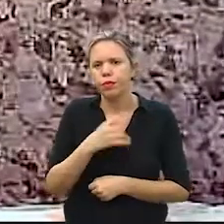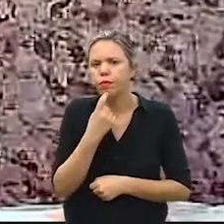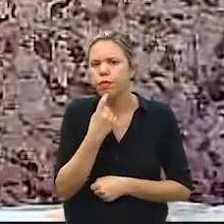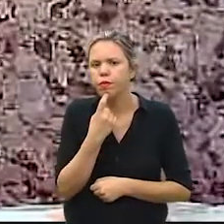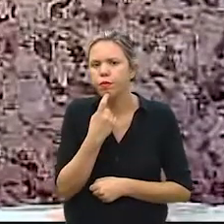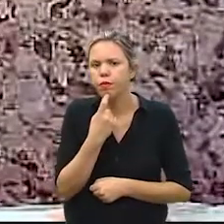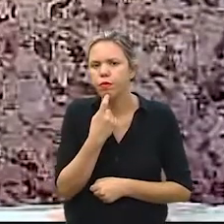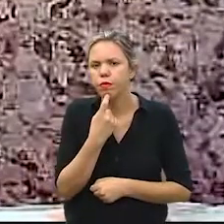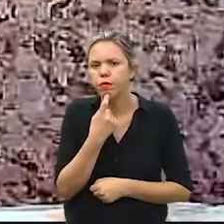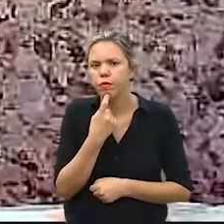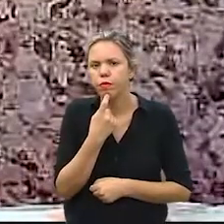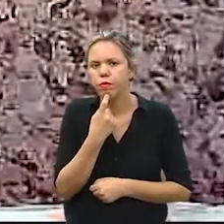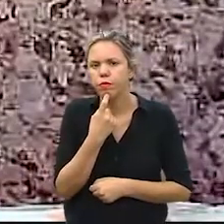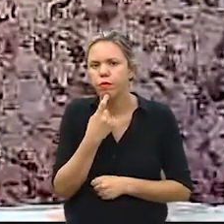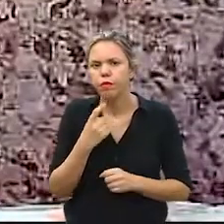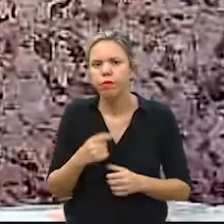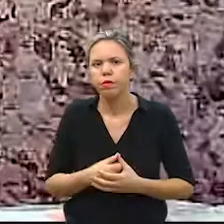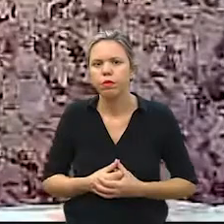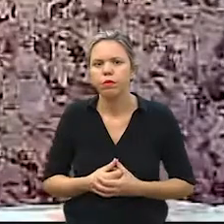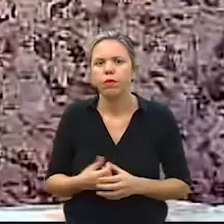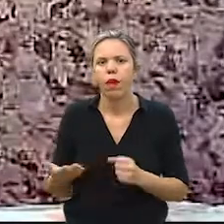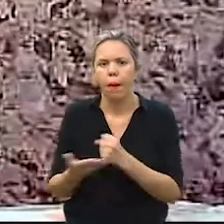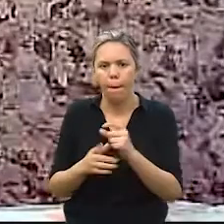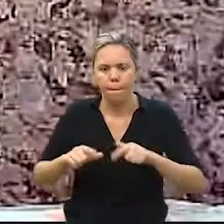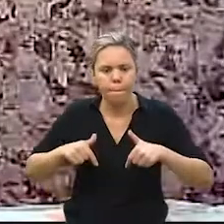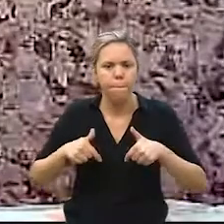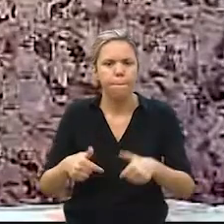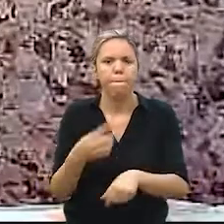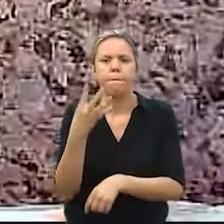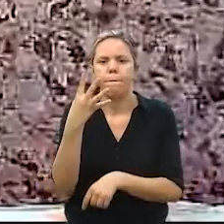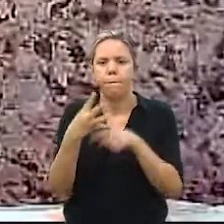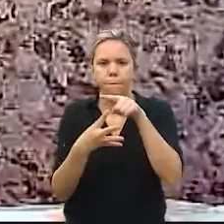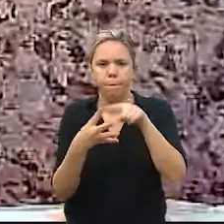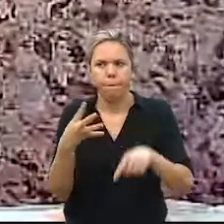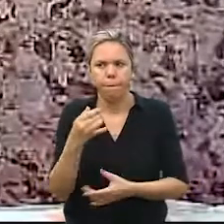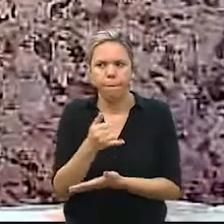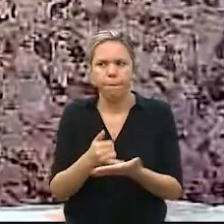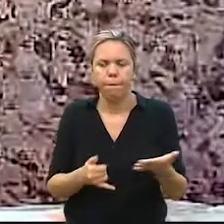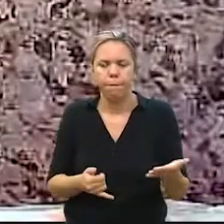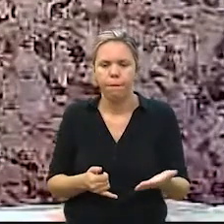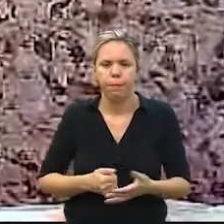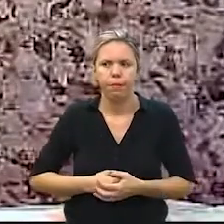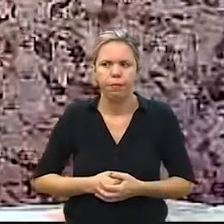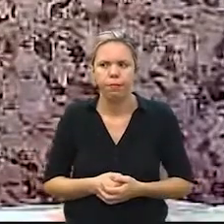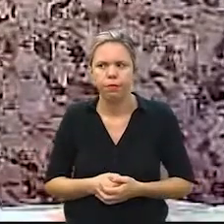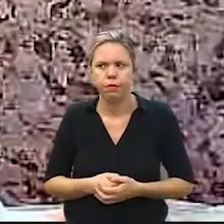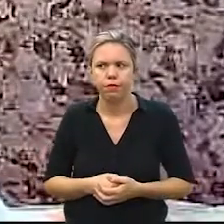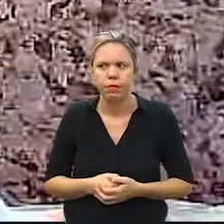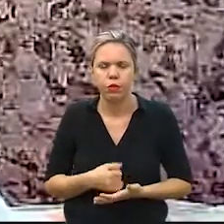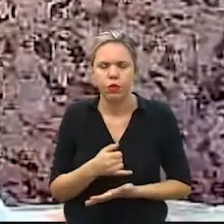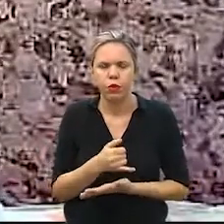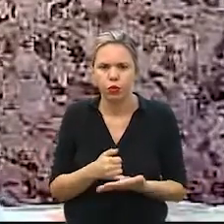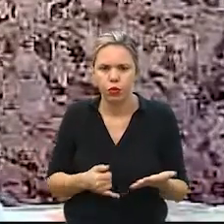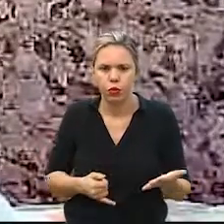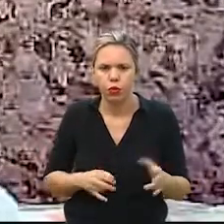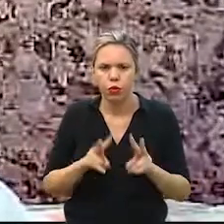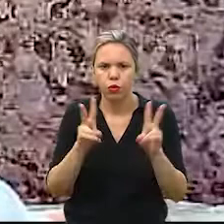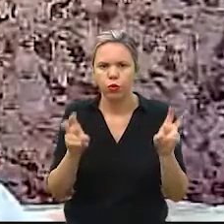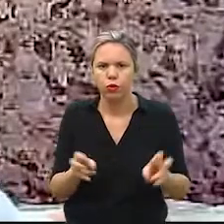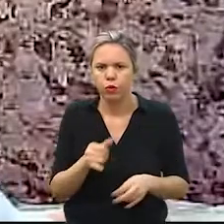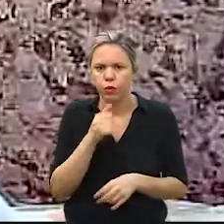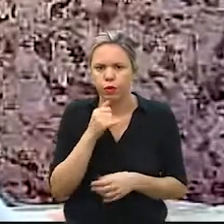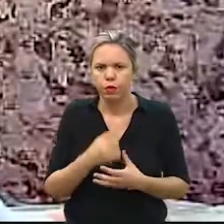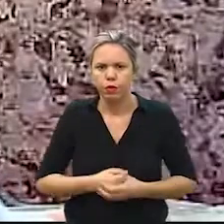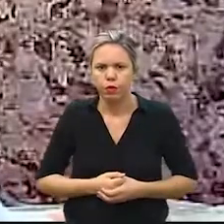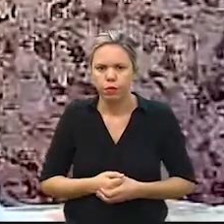Campinas. São basicamente 4 tributos: o imposto sobre